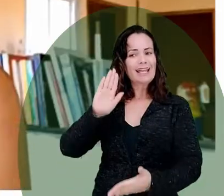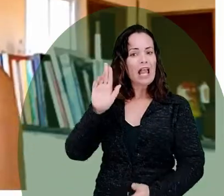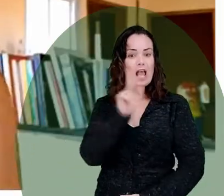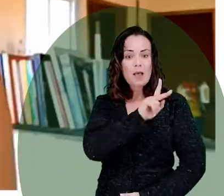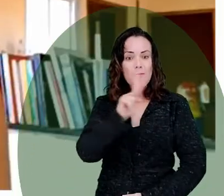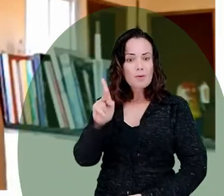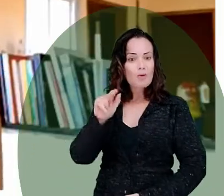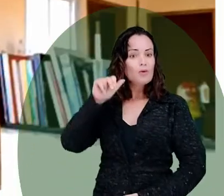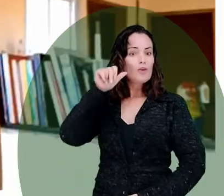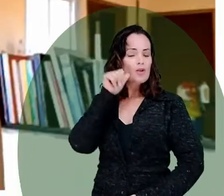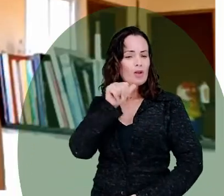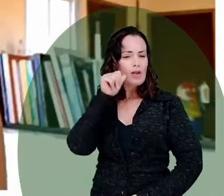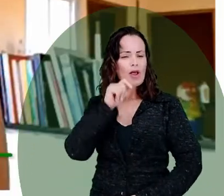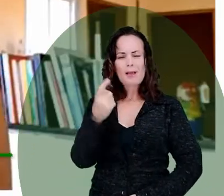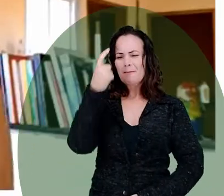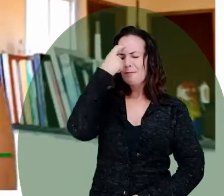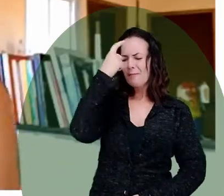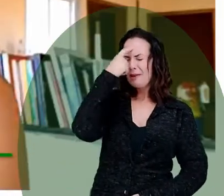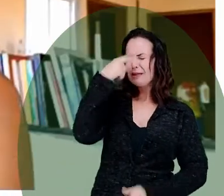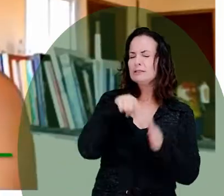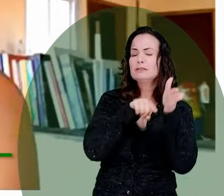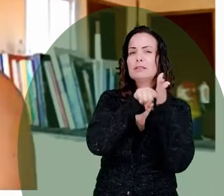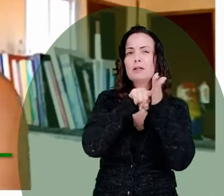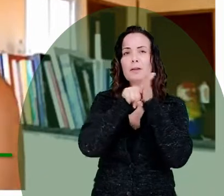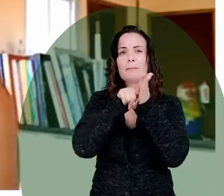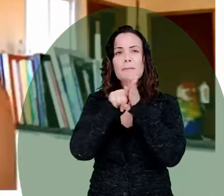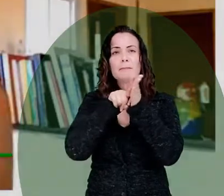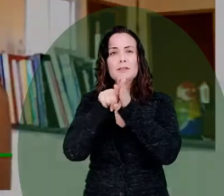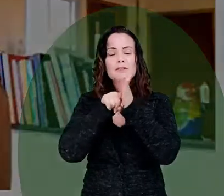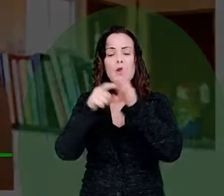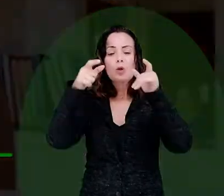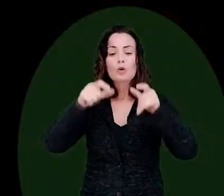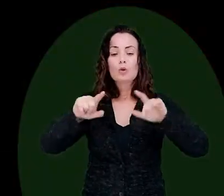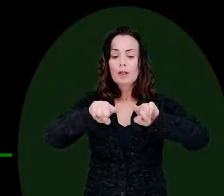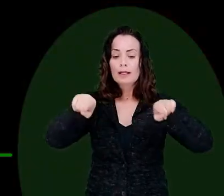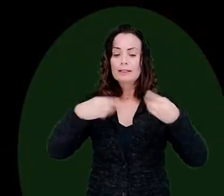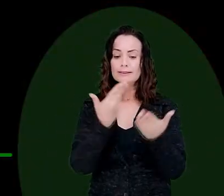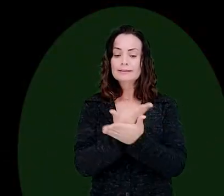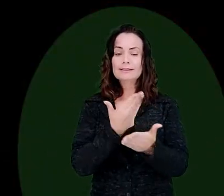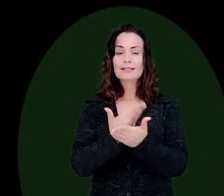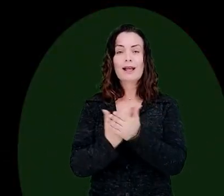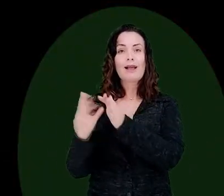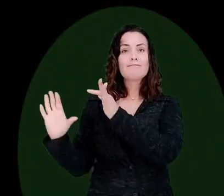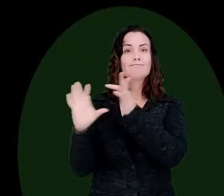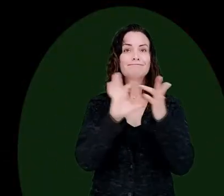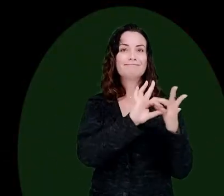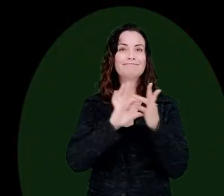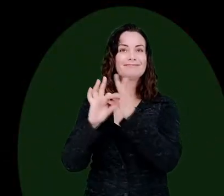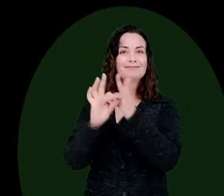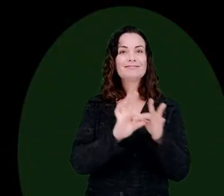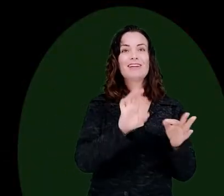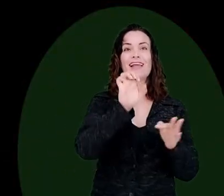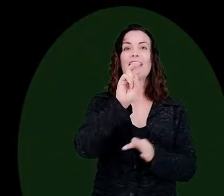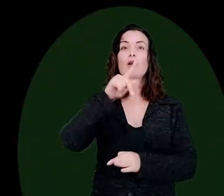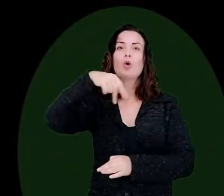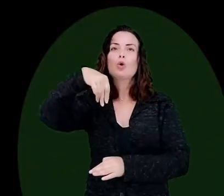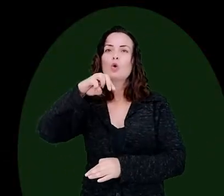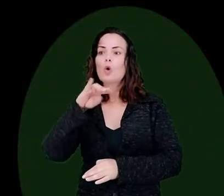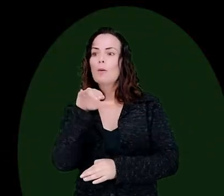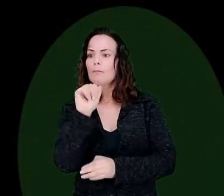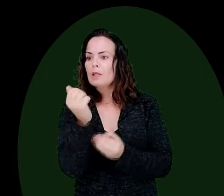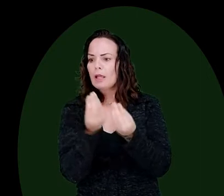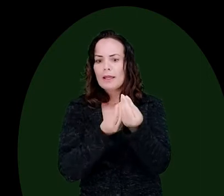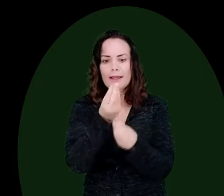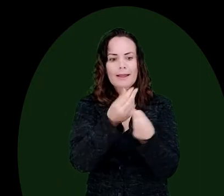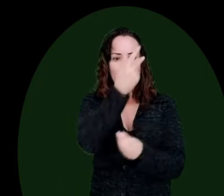pensou e pesquisou sobre os espaços de sala de aula, essa interação também, né? Considerando os aspectos ergonômicos,